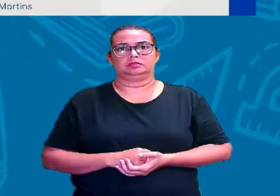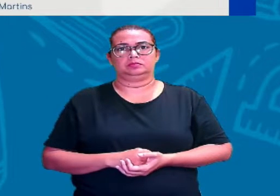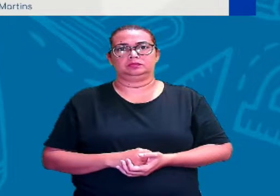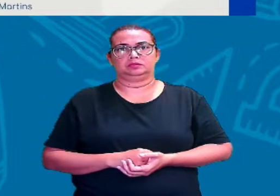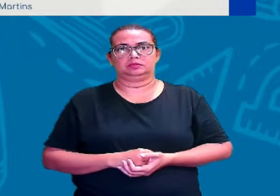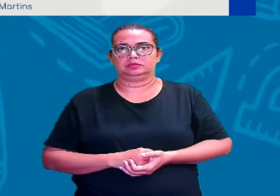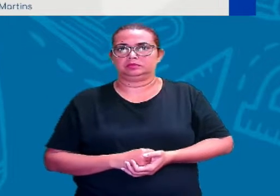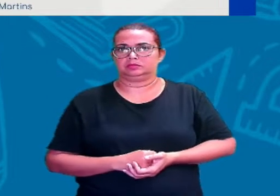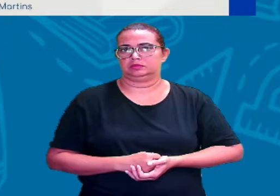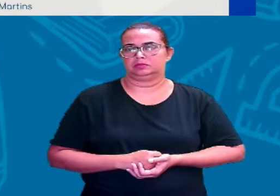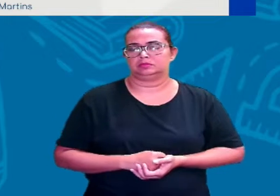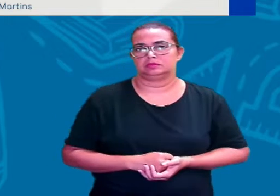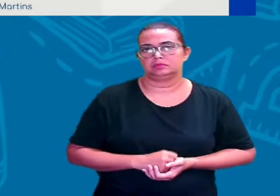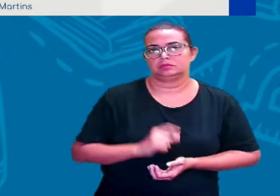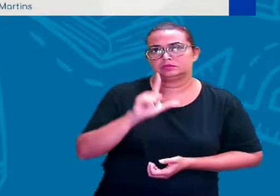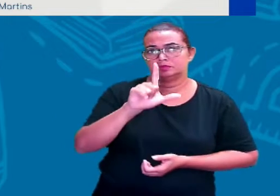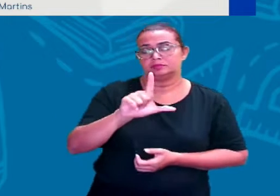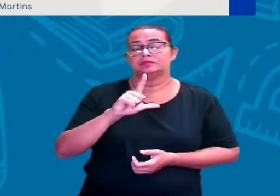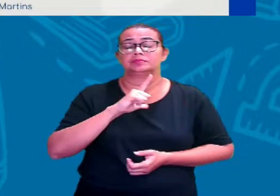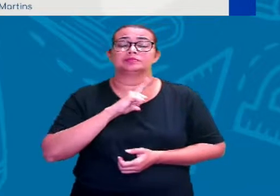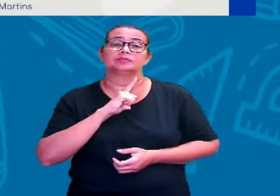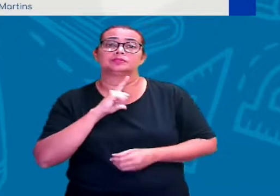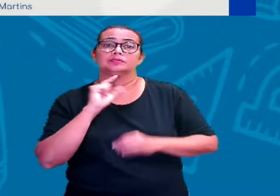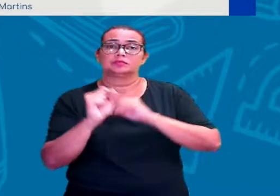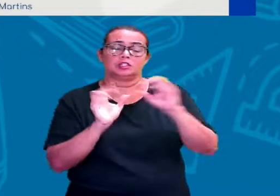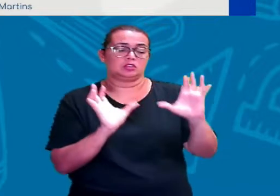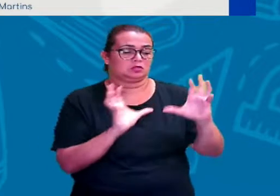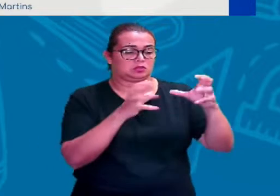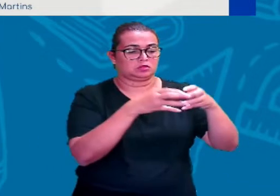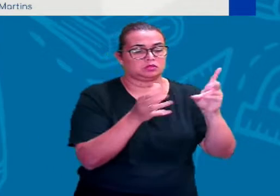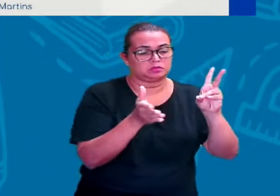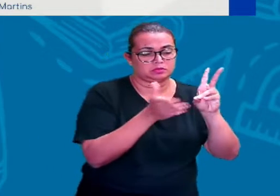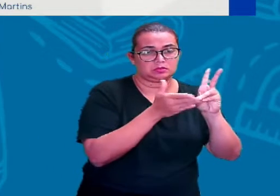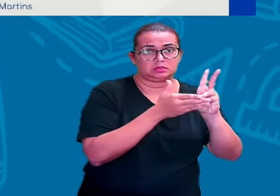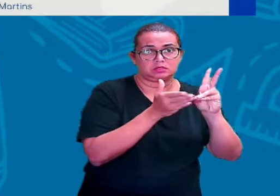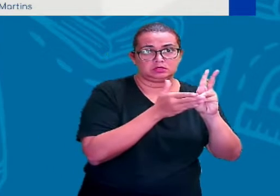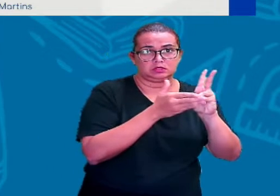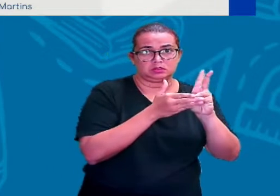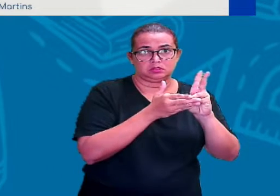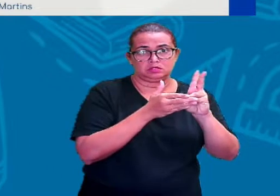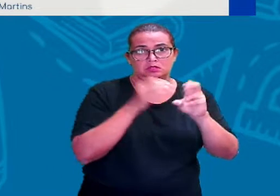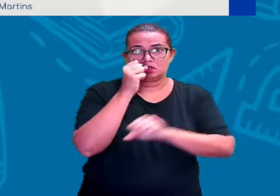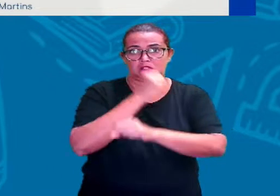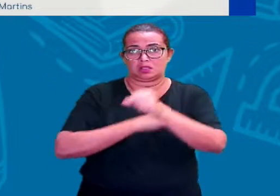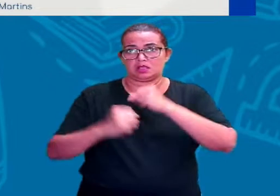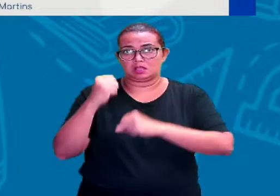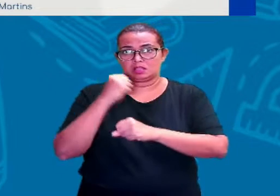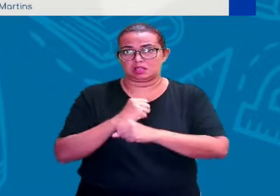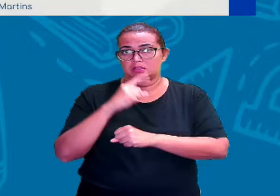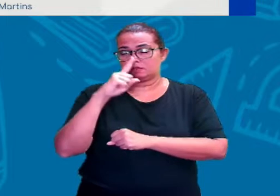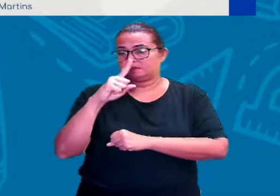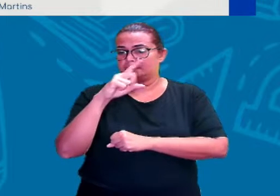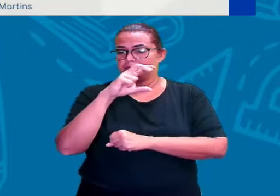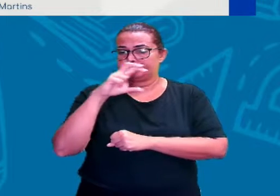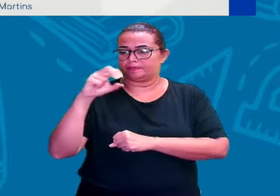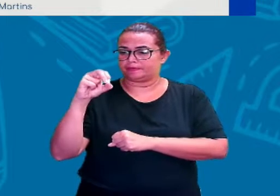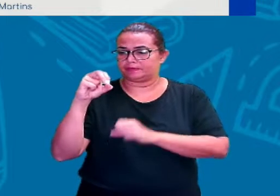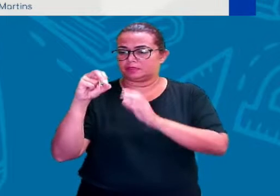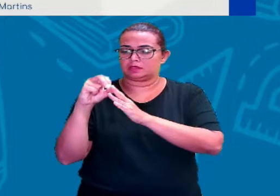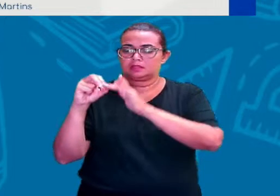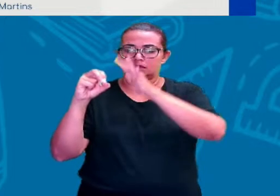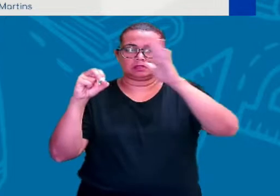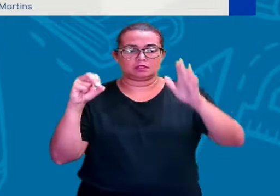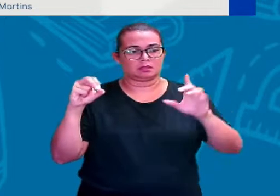E aí, com relação à população indígena, entre 1500 a 1970, houve aí